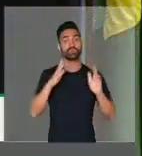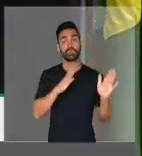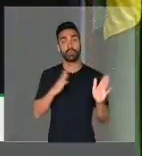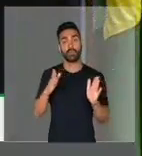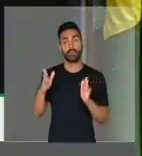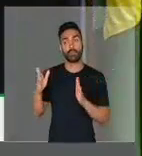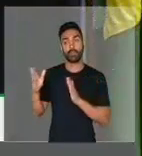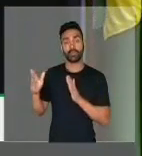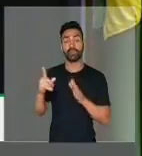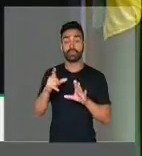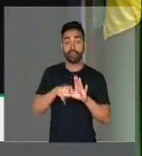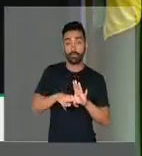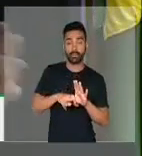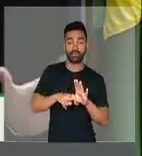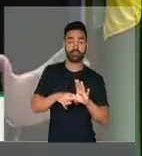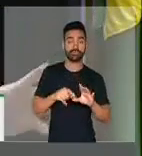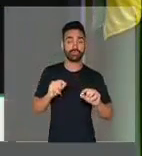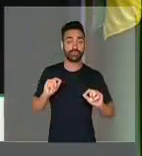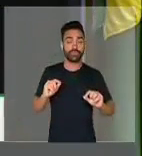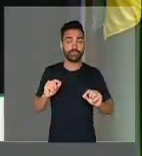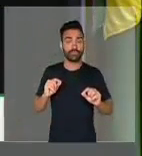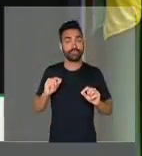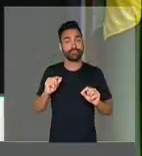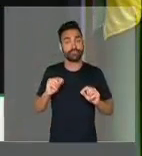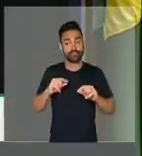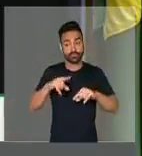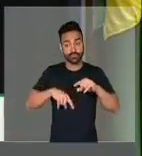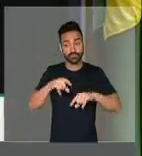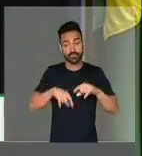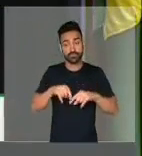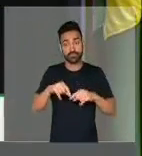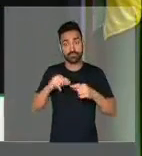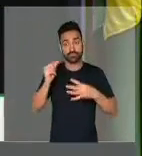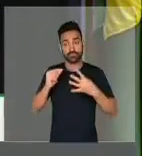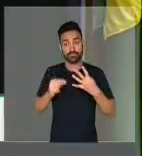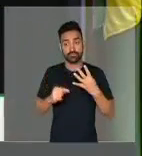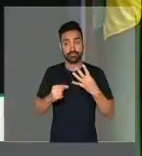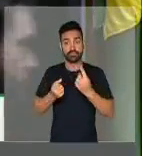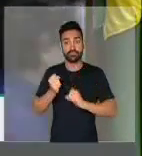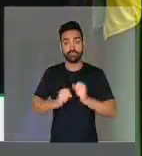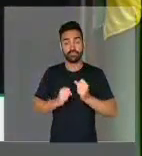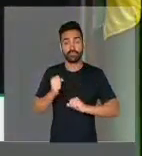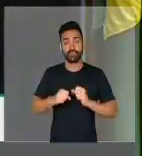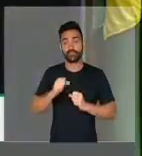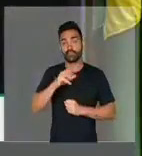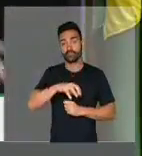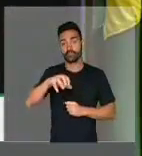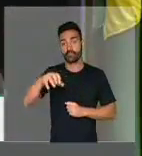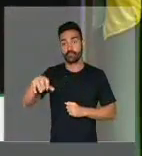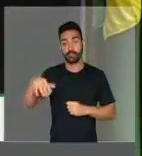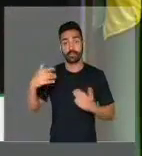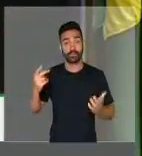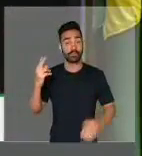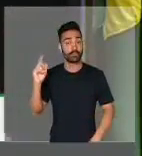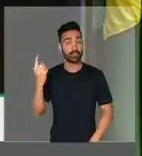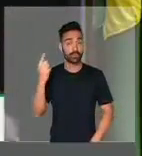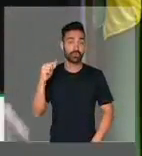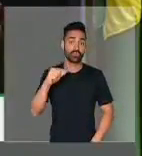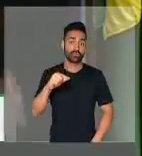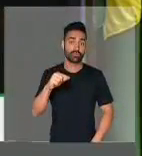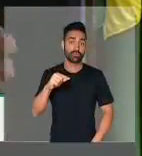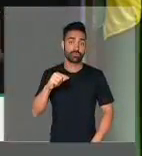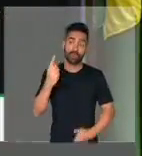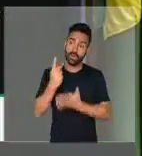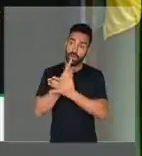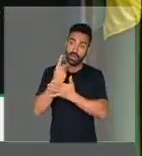produtiva, ela depende desse insumo, dessas matérias-primas fabricadas por essas unidades. Então, primeiramente isso, é um erro, é